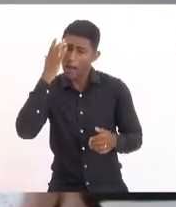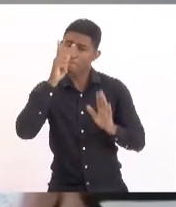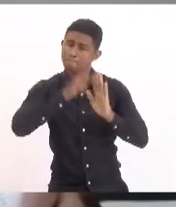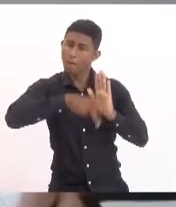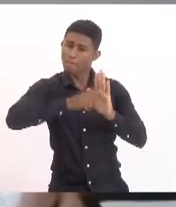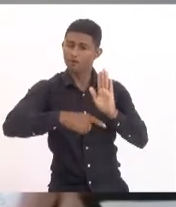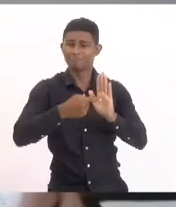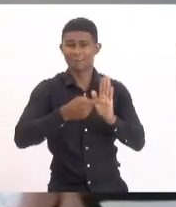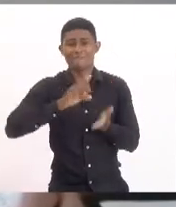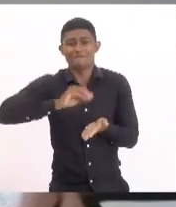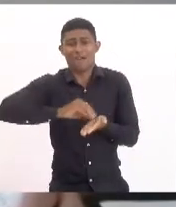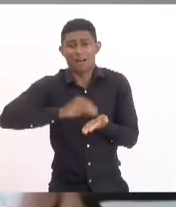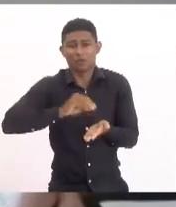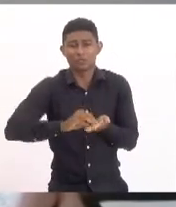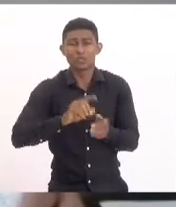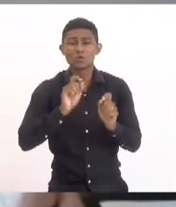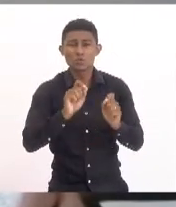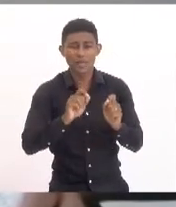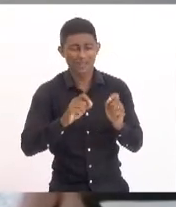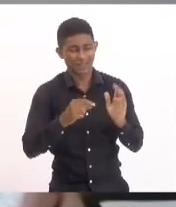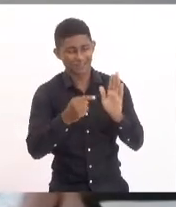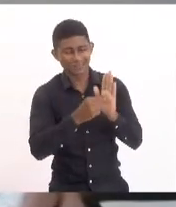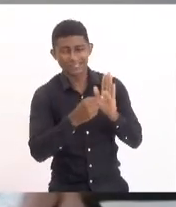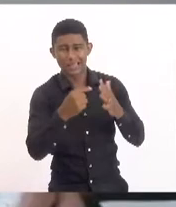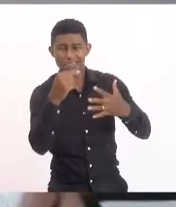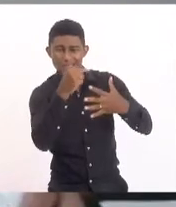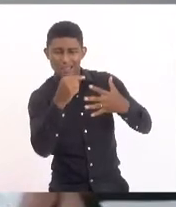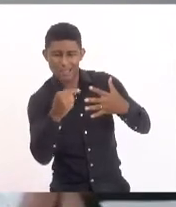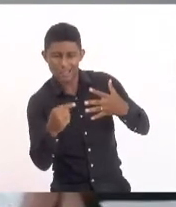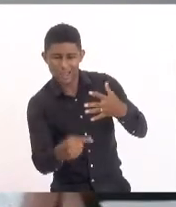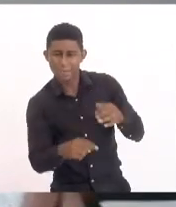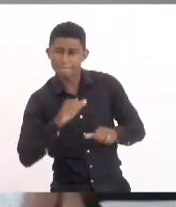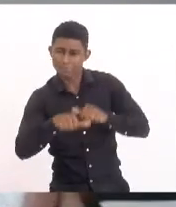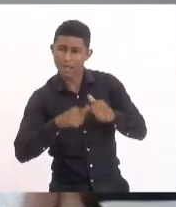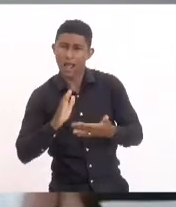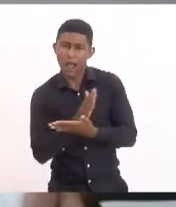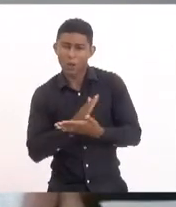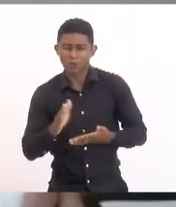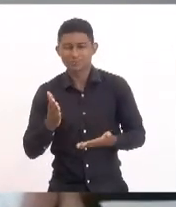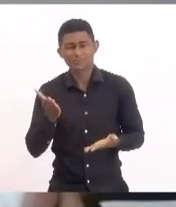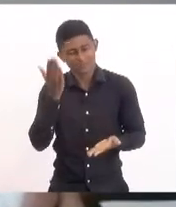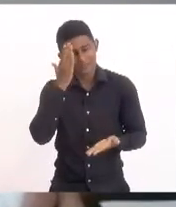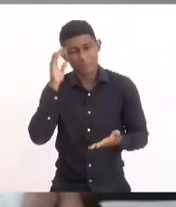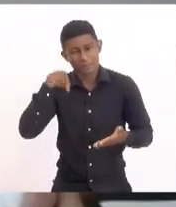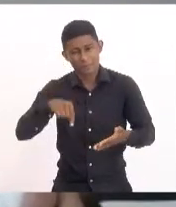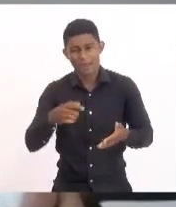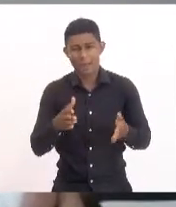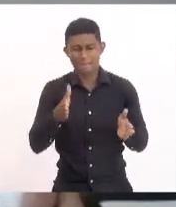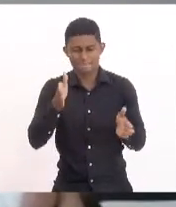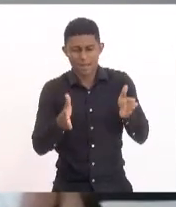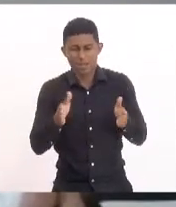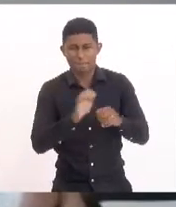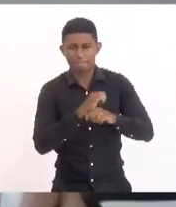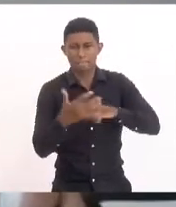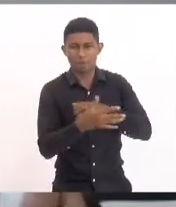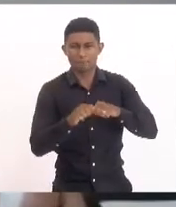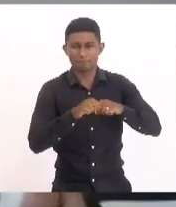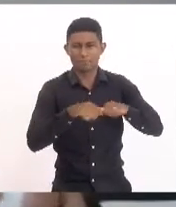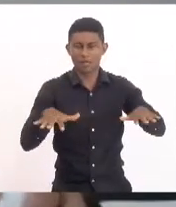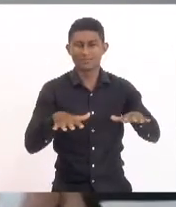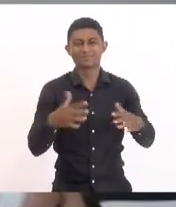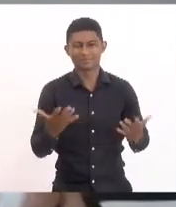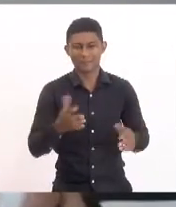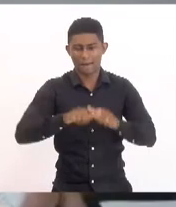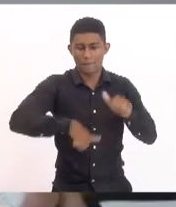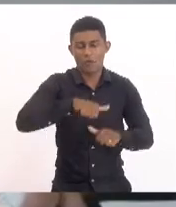ponderação em relação à mudança do quadro epidemiológico, do estágio atual da pandemia em comparação com o estágio em que nos encontrávamos